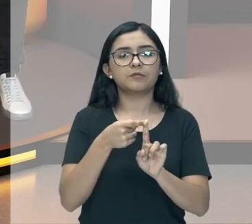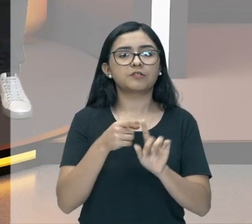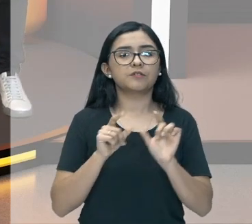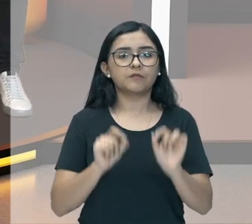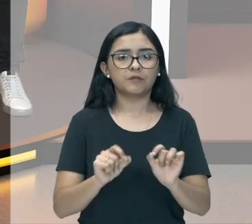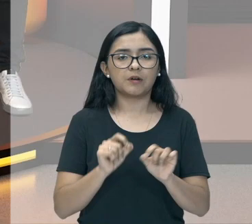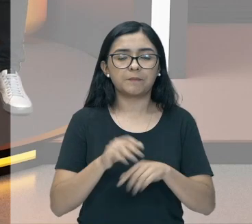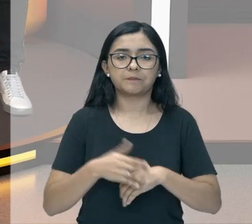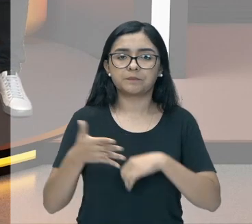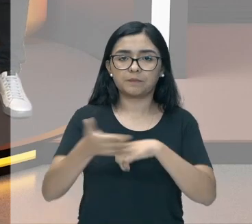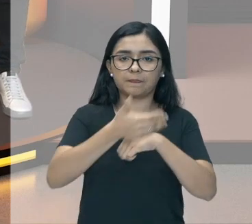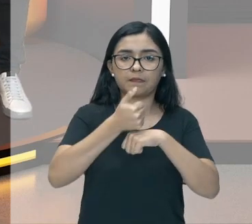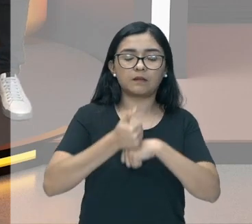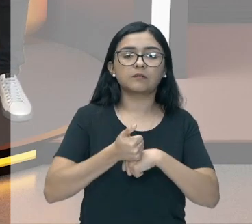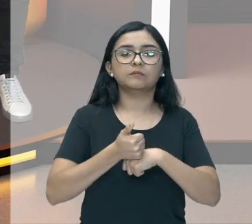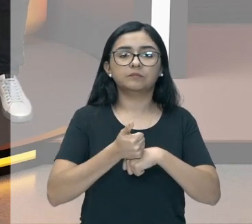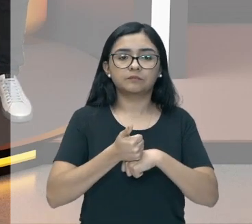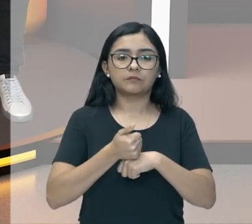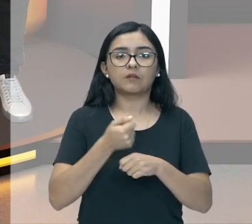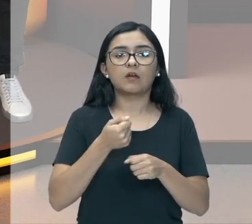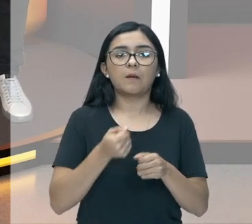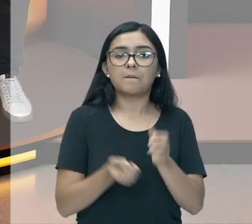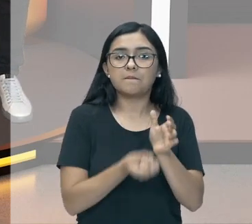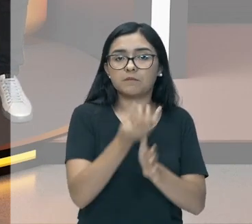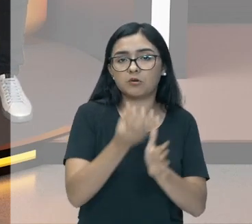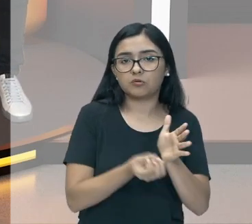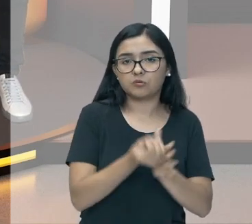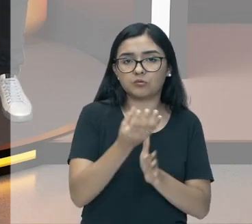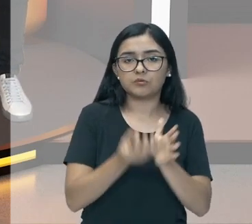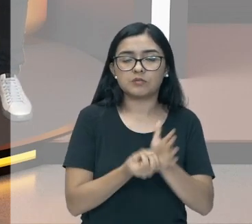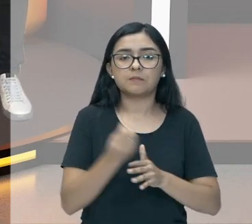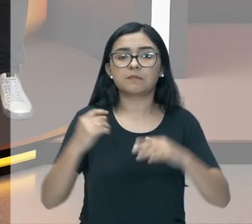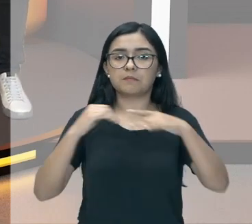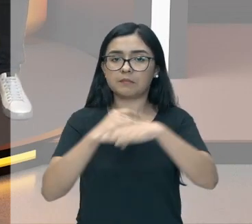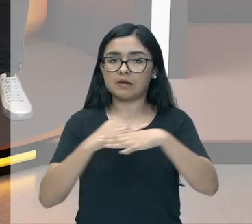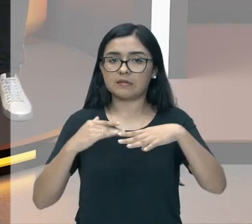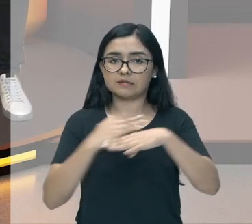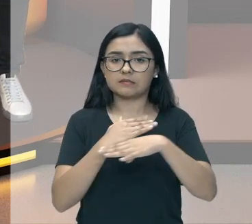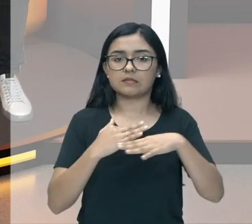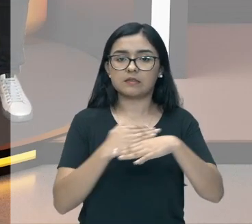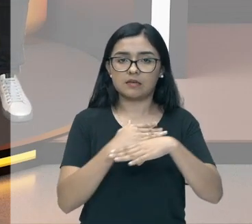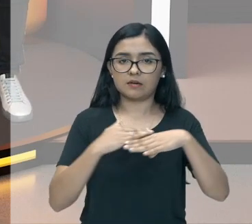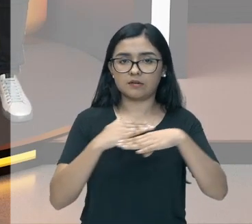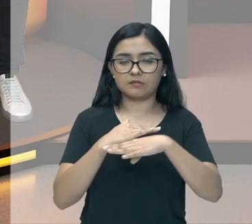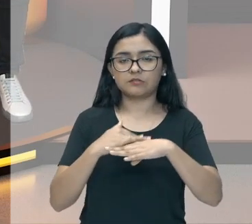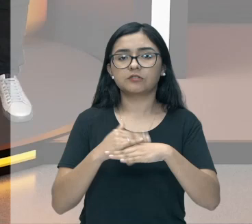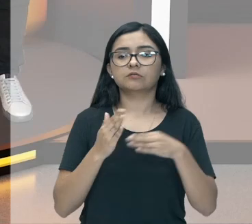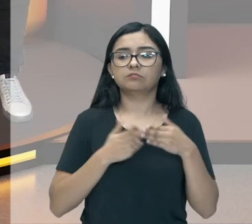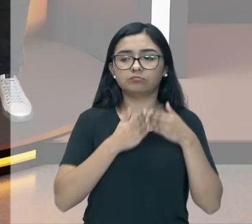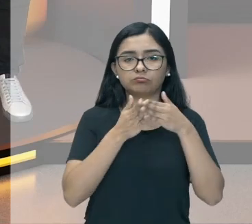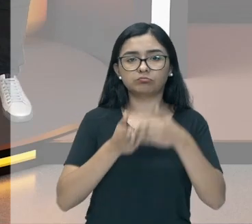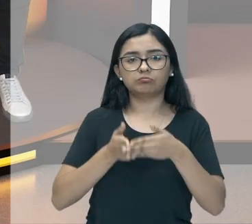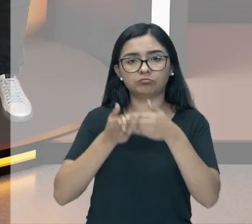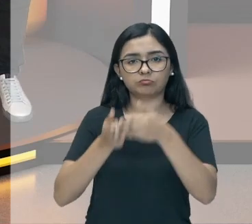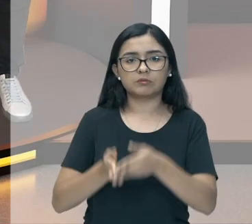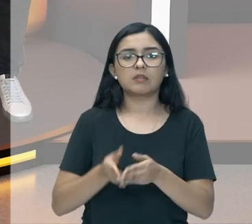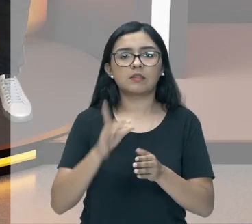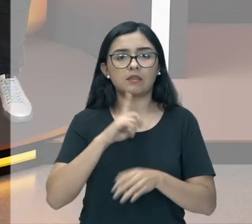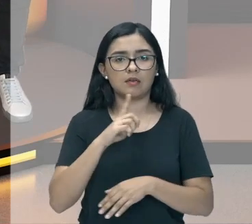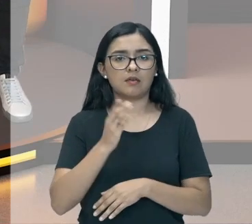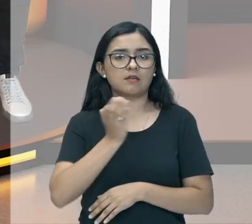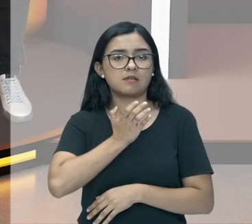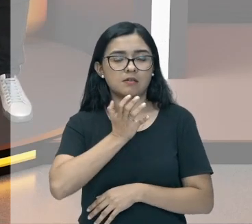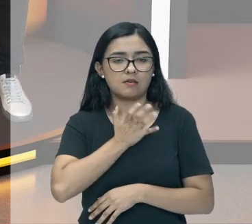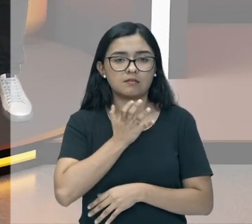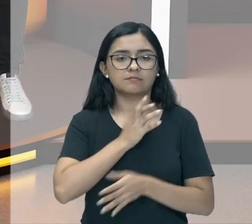as colônias produzir para a metrópole, trazendo riquezas para a burguesia inglesa. Por isso nós